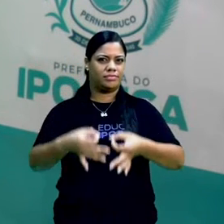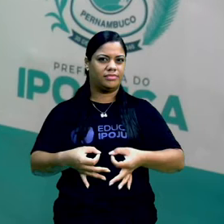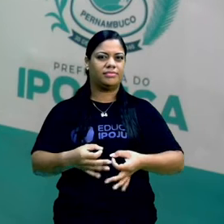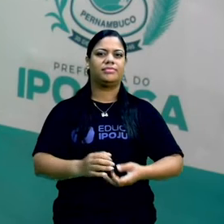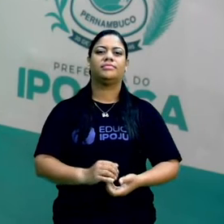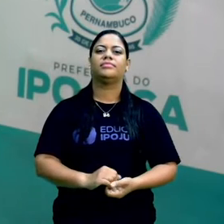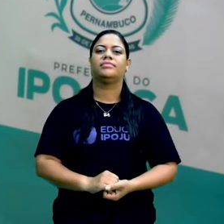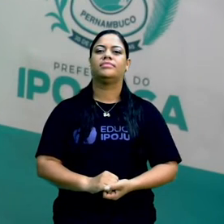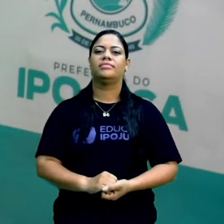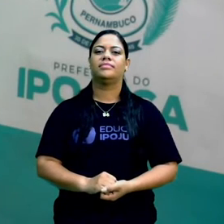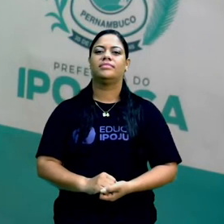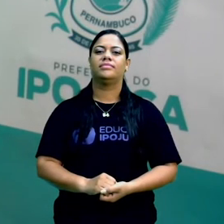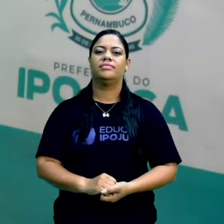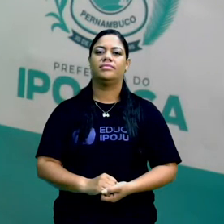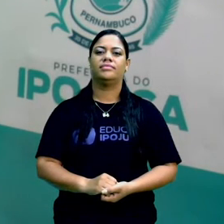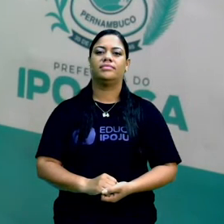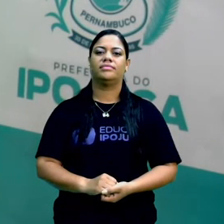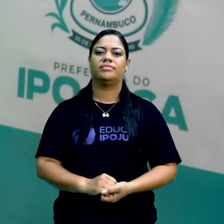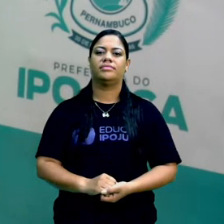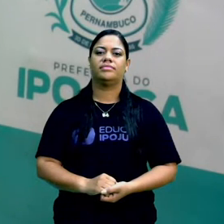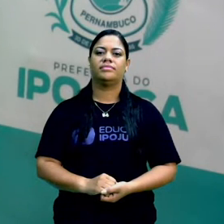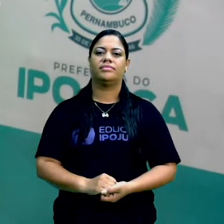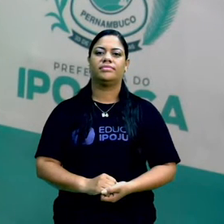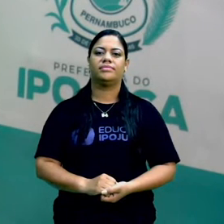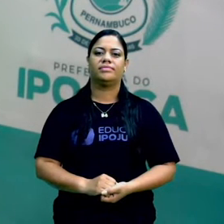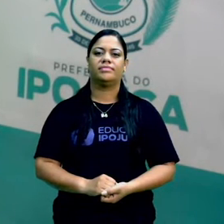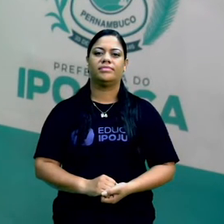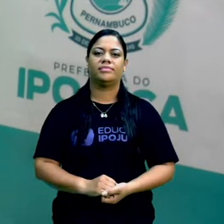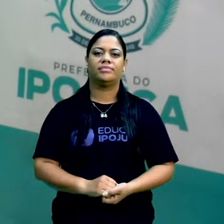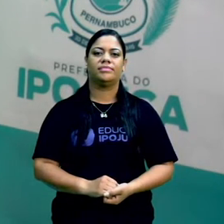Ah, então, vamos lá.